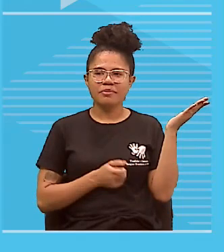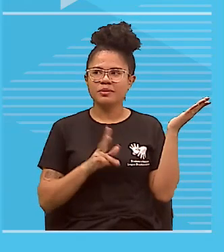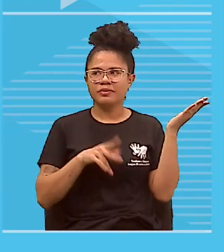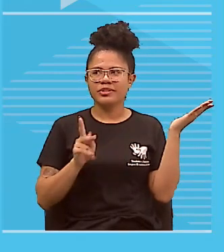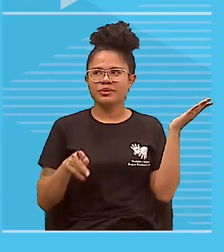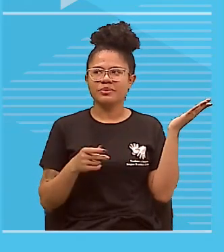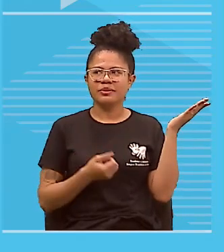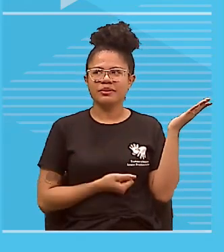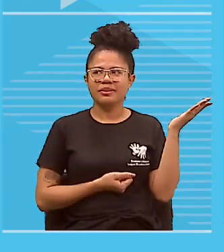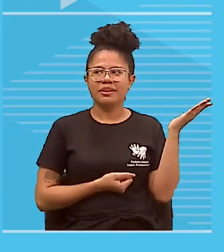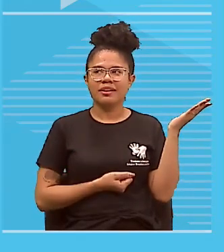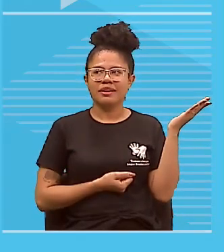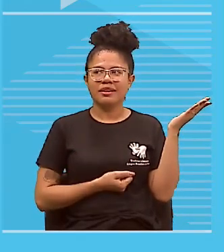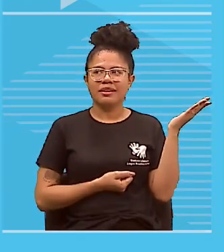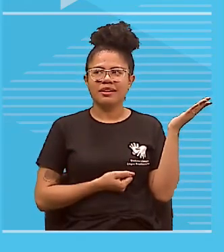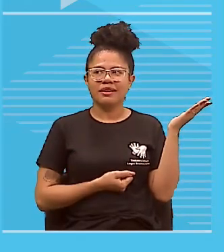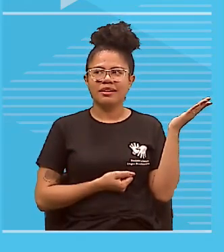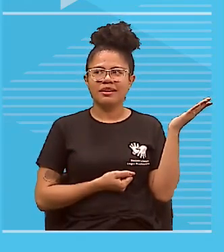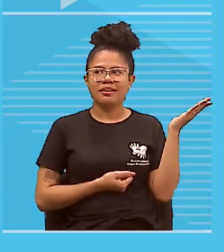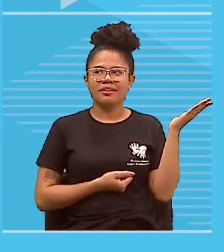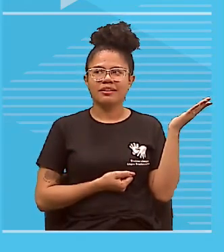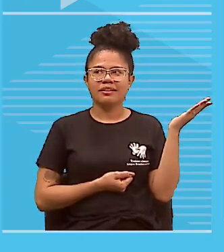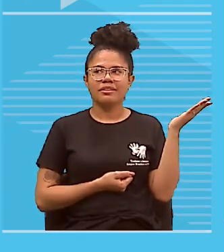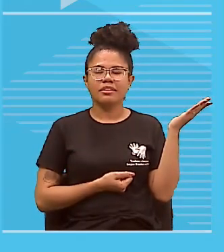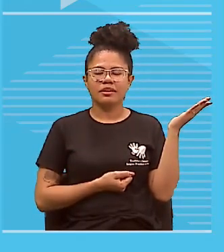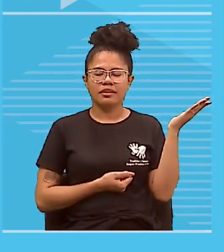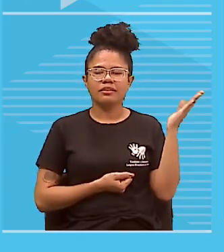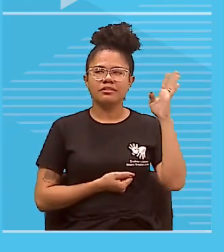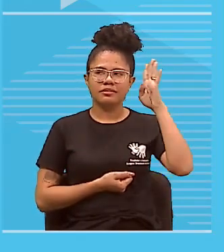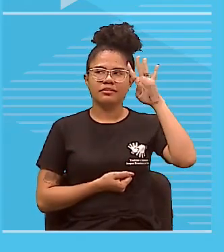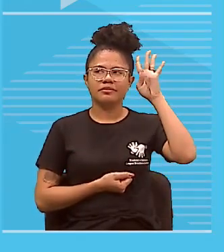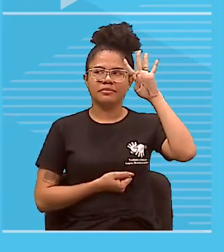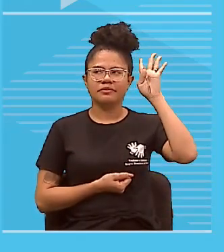ser o oxigênio. Então, ele é